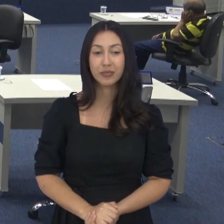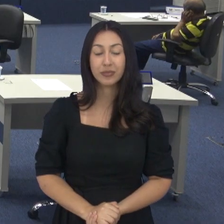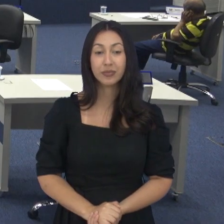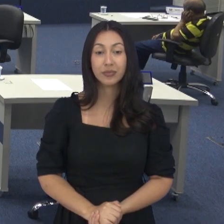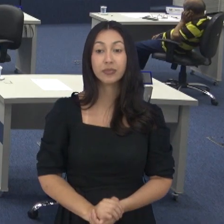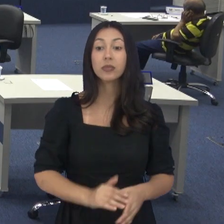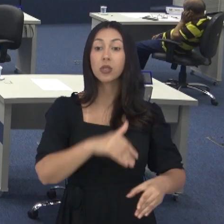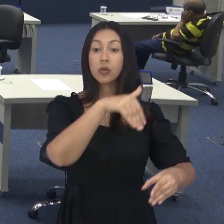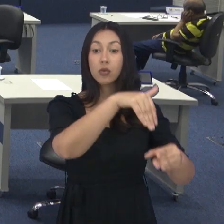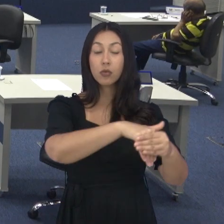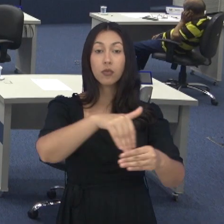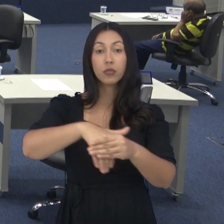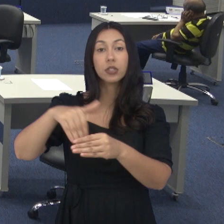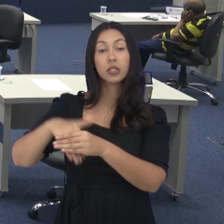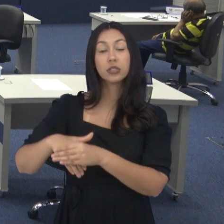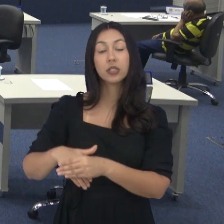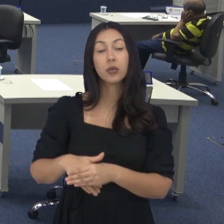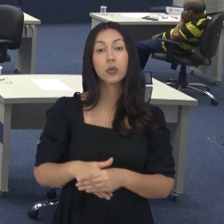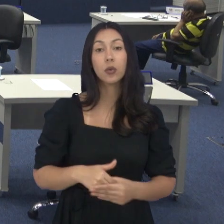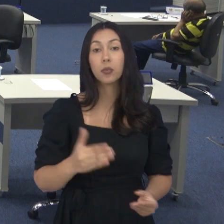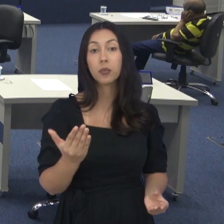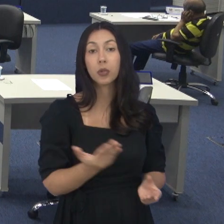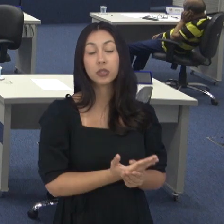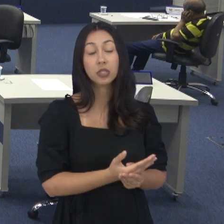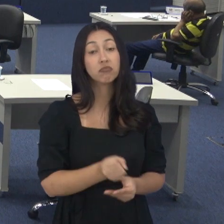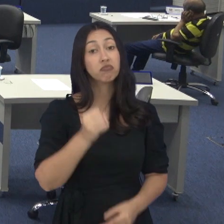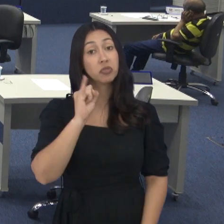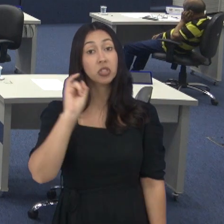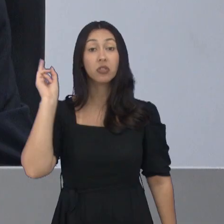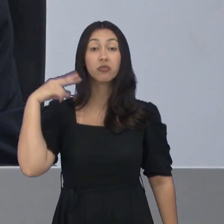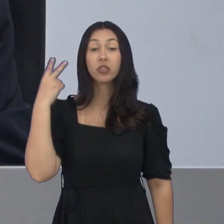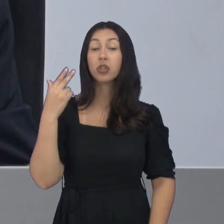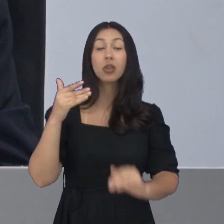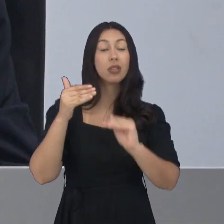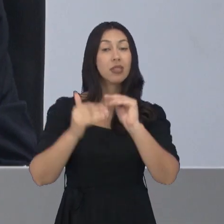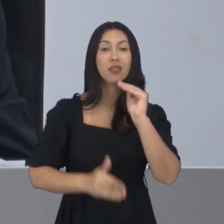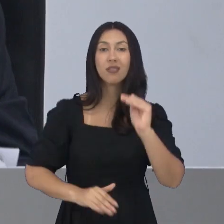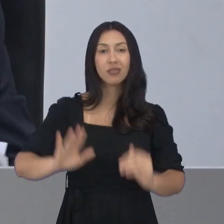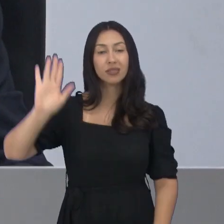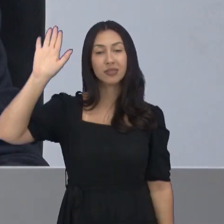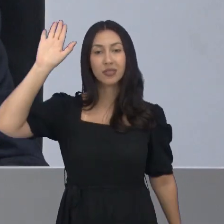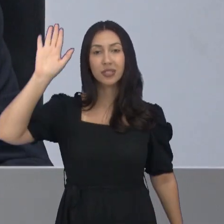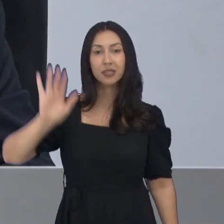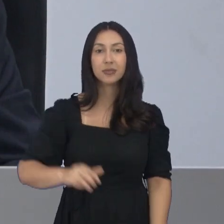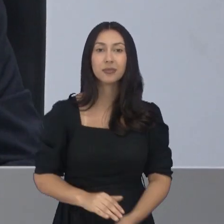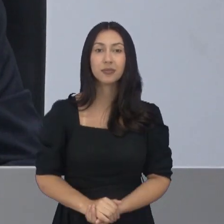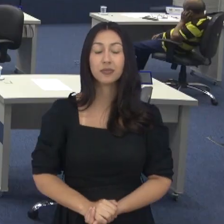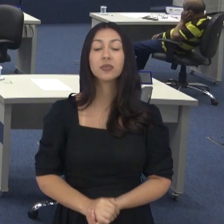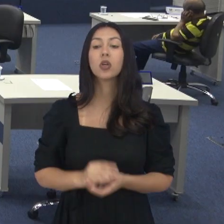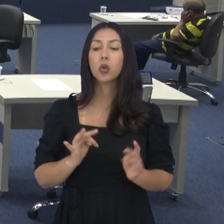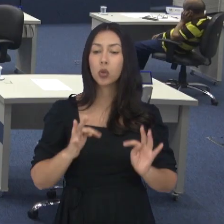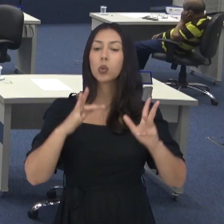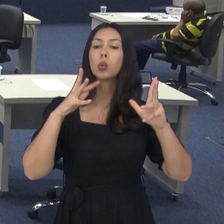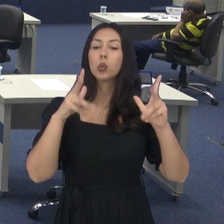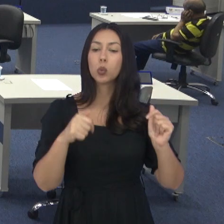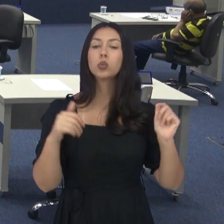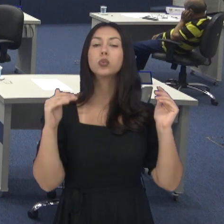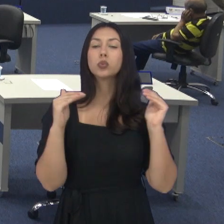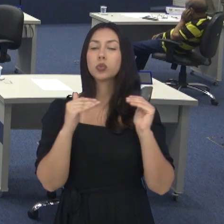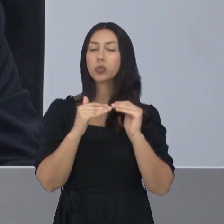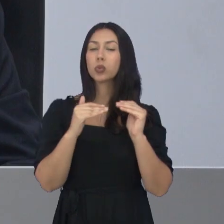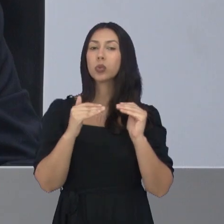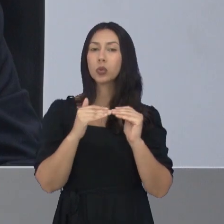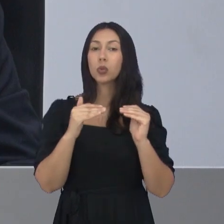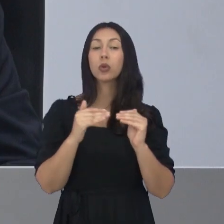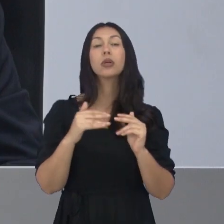Em votação, o processo. Vereadores favoráveis permaneçam como estão, os contrários que se manifestem. Nenhum voto contrário, senhor